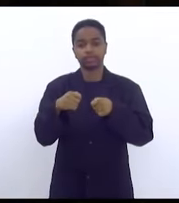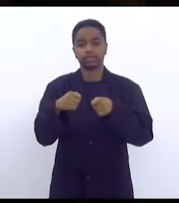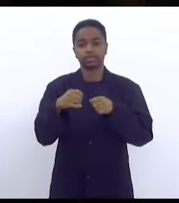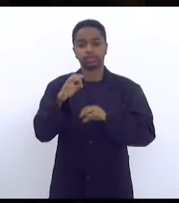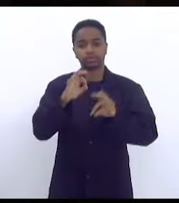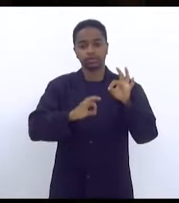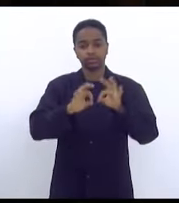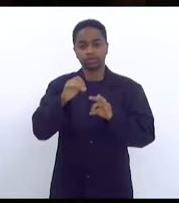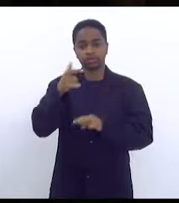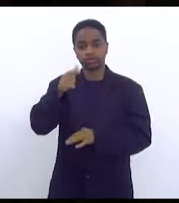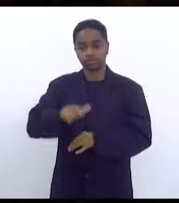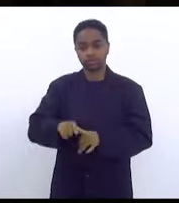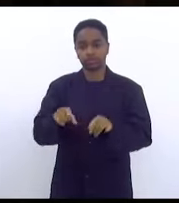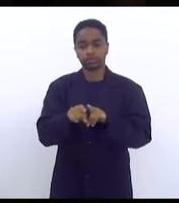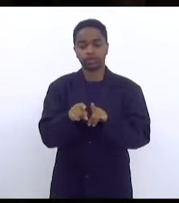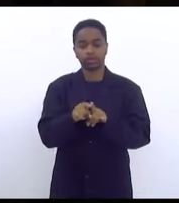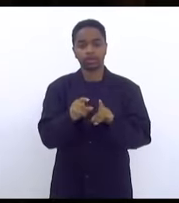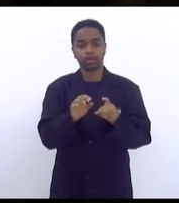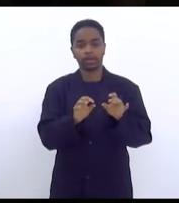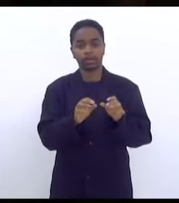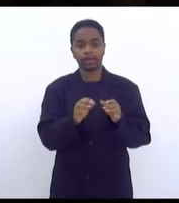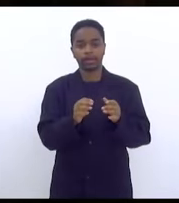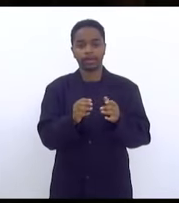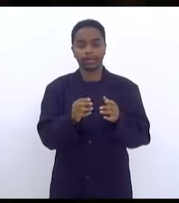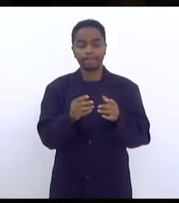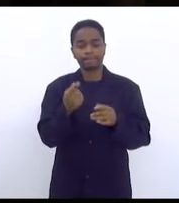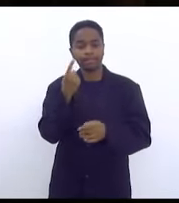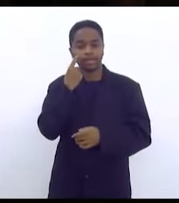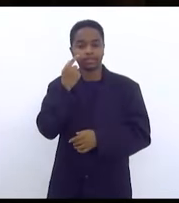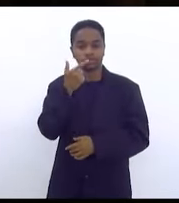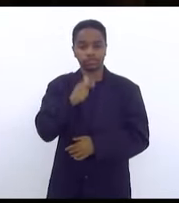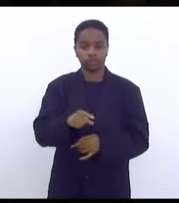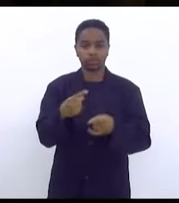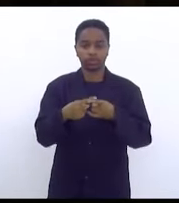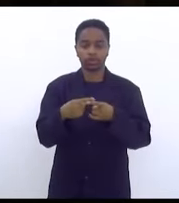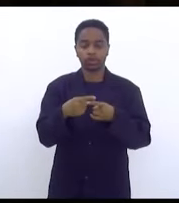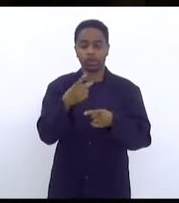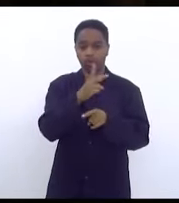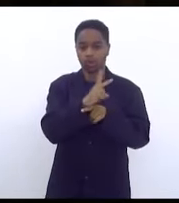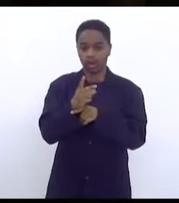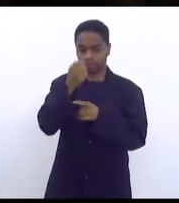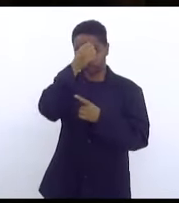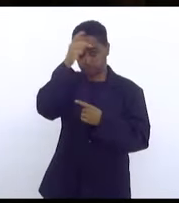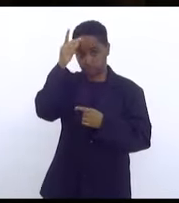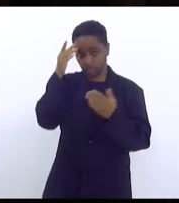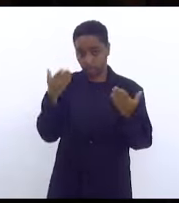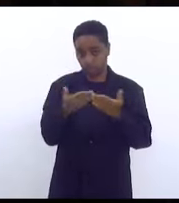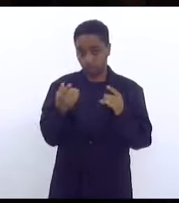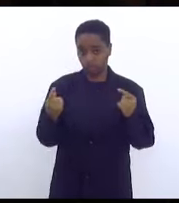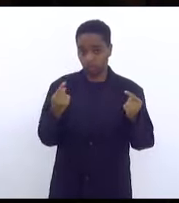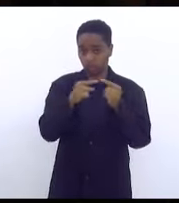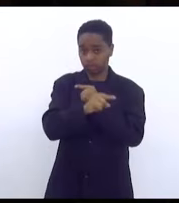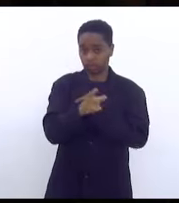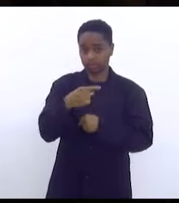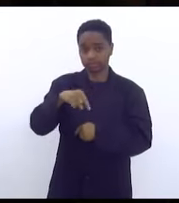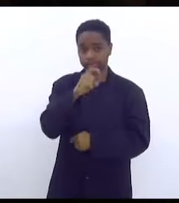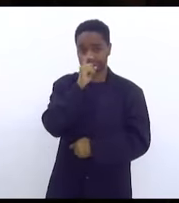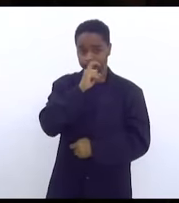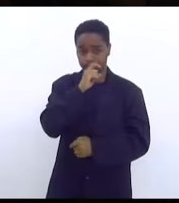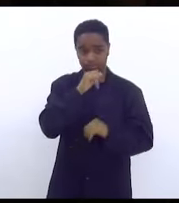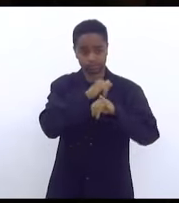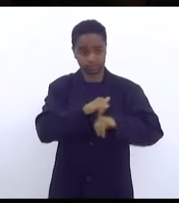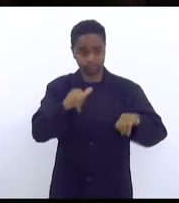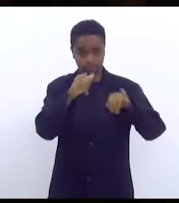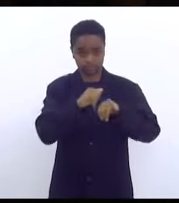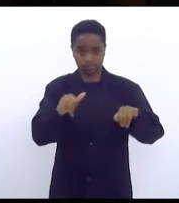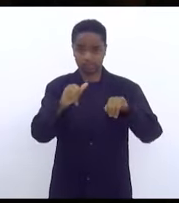ser remodelada, porque a Guarda Municipal hoje, ao contrário de todas as mentiras que o prefeito